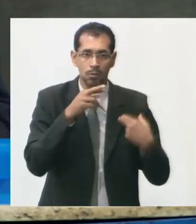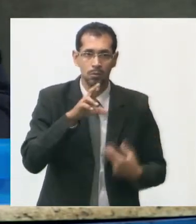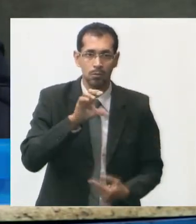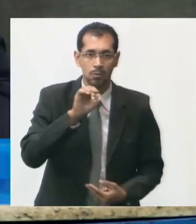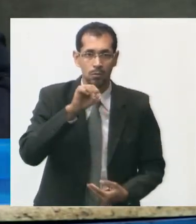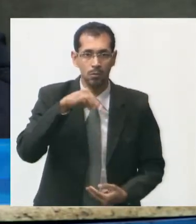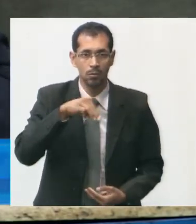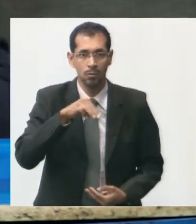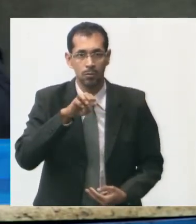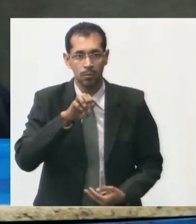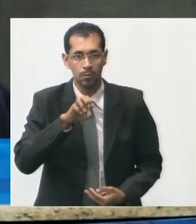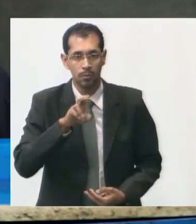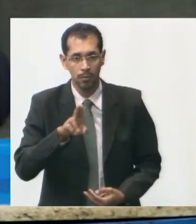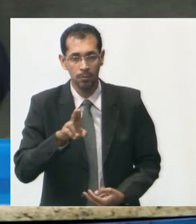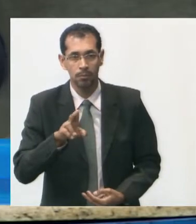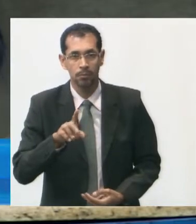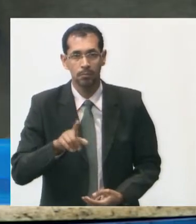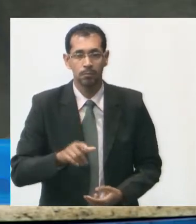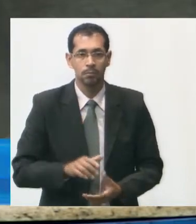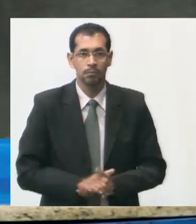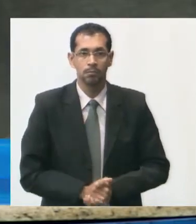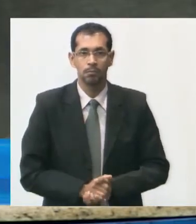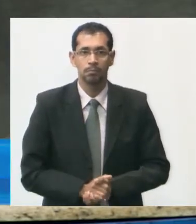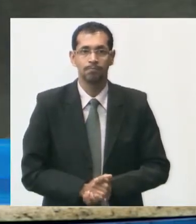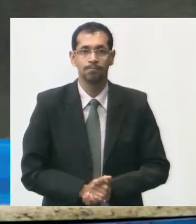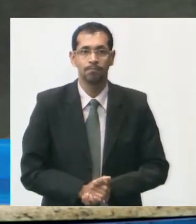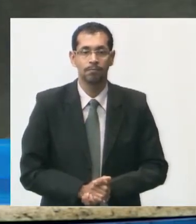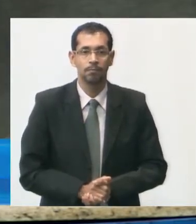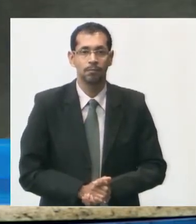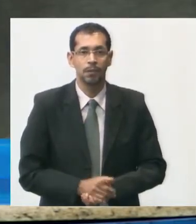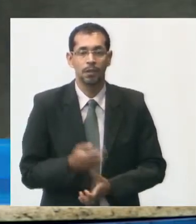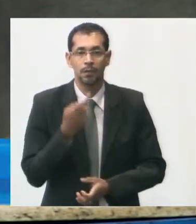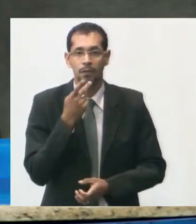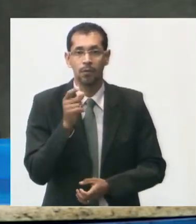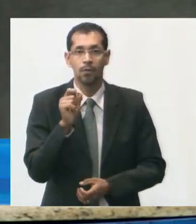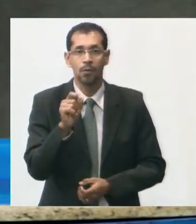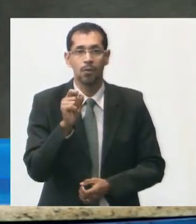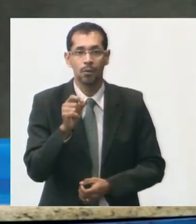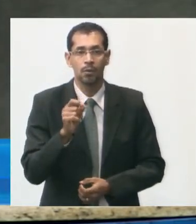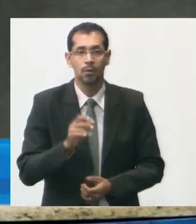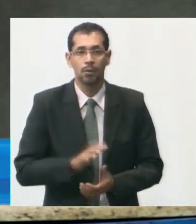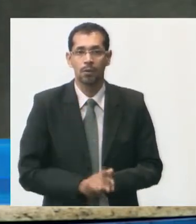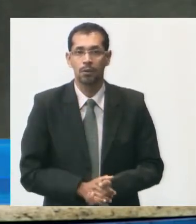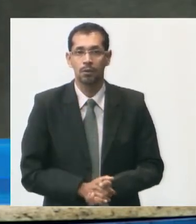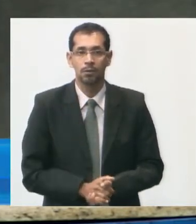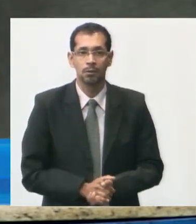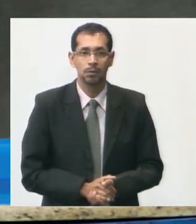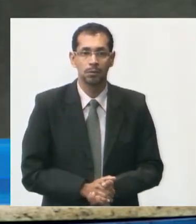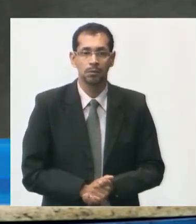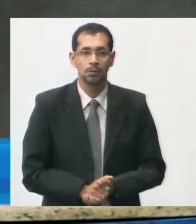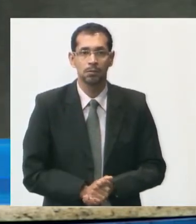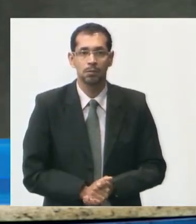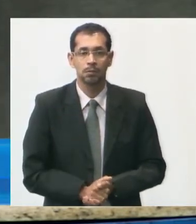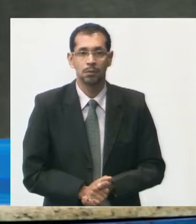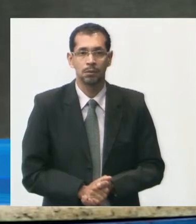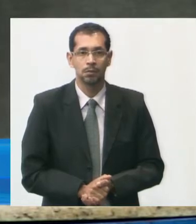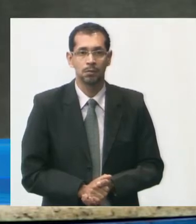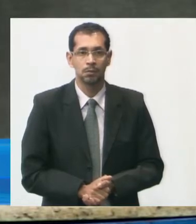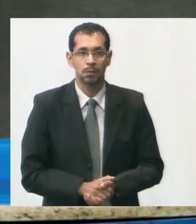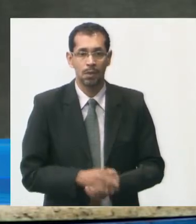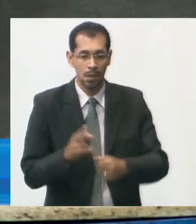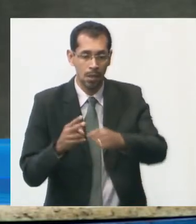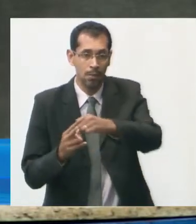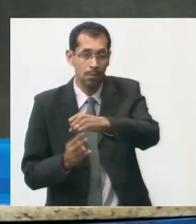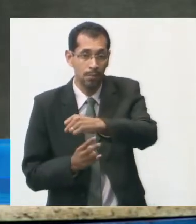que na parte que fica no meio da ponte, sob o mar, que é a parte de responsabilidade do DENIT, do governo federal,